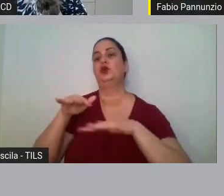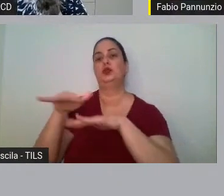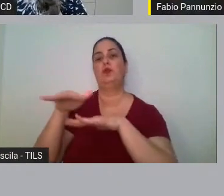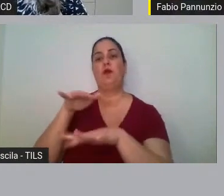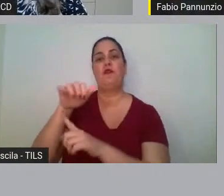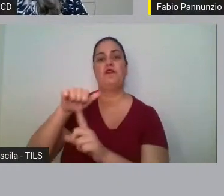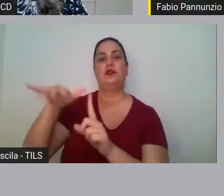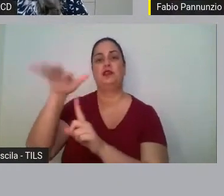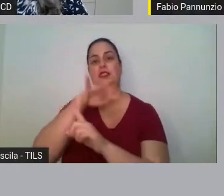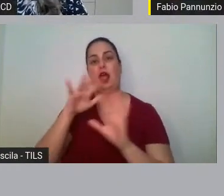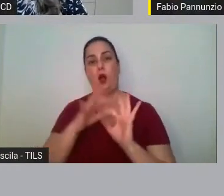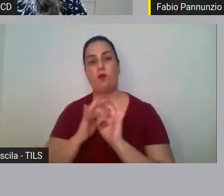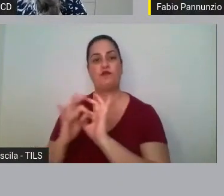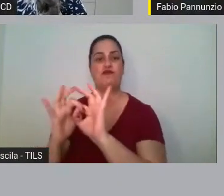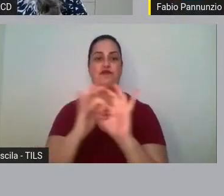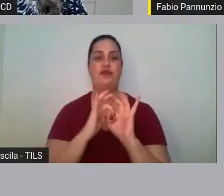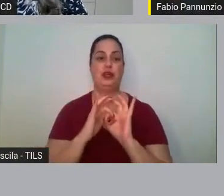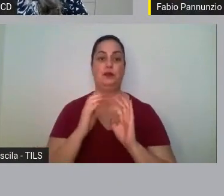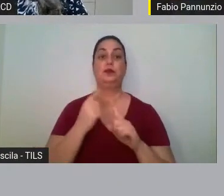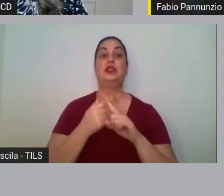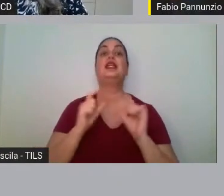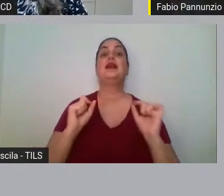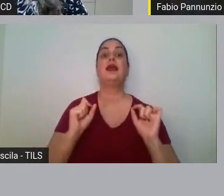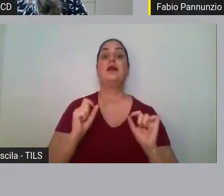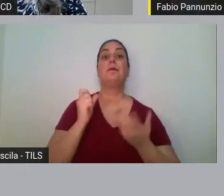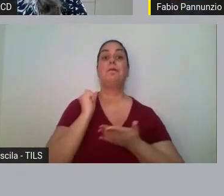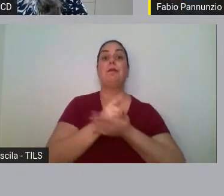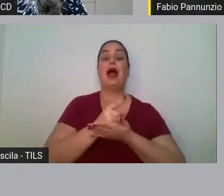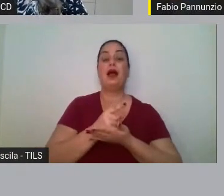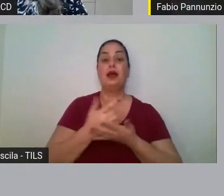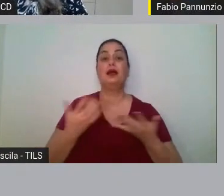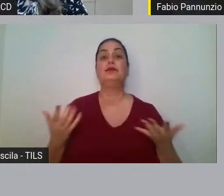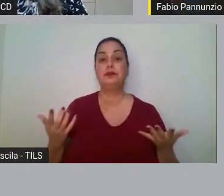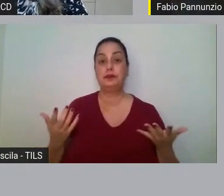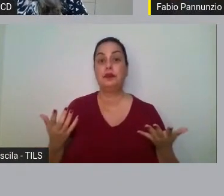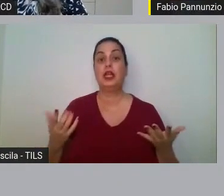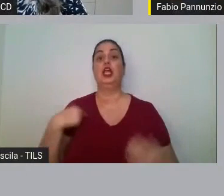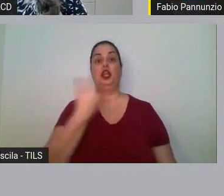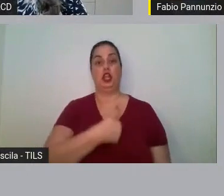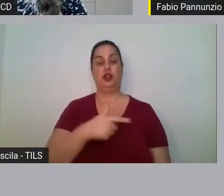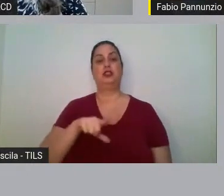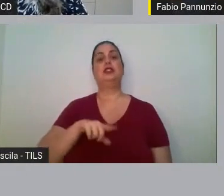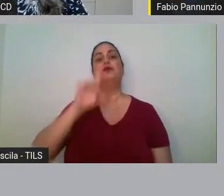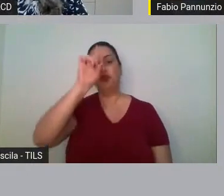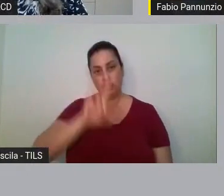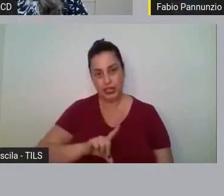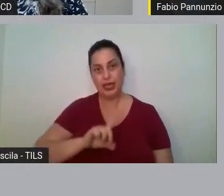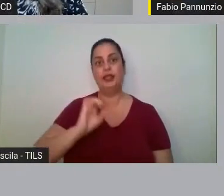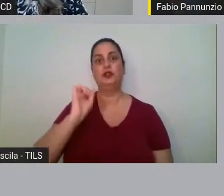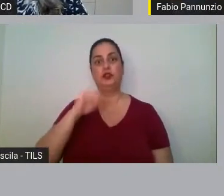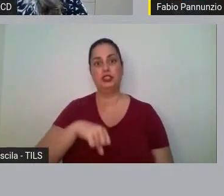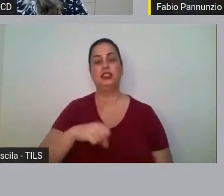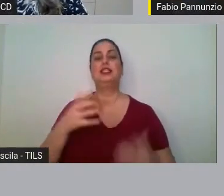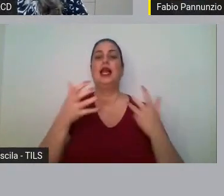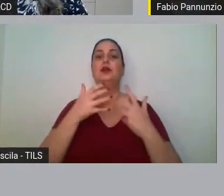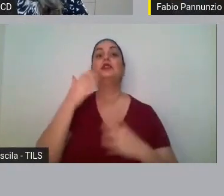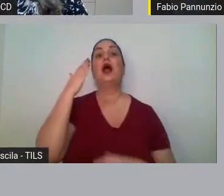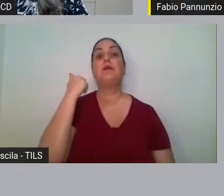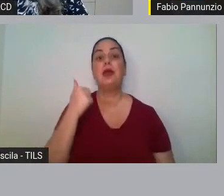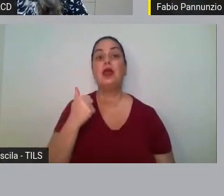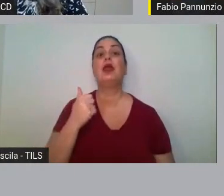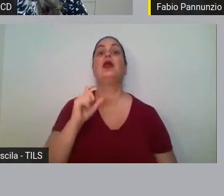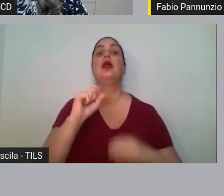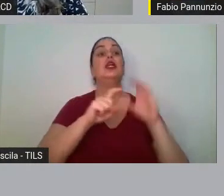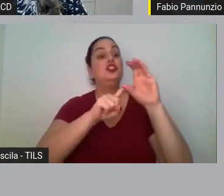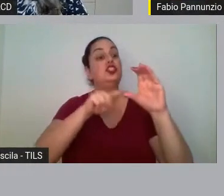que ser assim, porque quem paga a conta é que tem o direito e que tem o maior interesse de saber que dívida é essa e